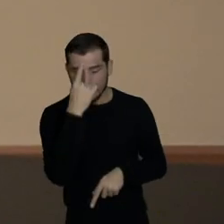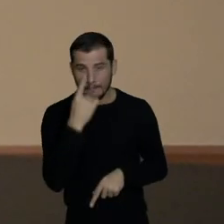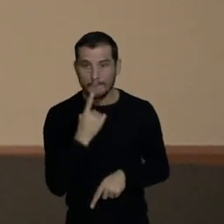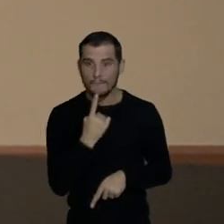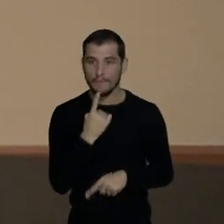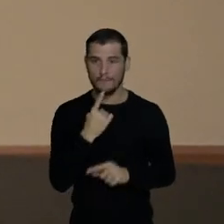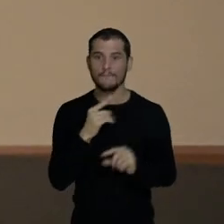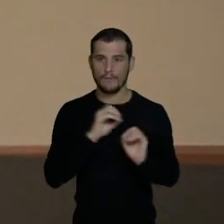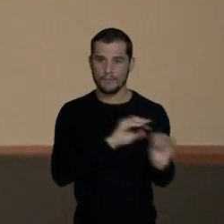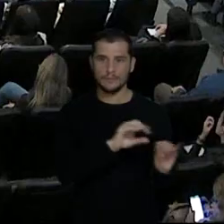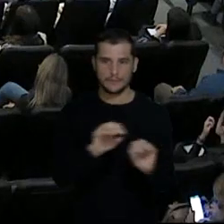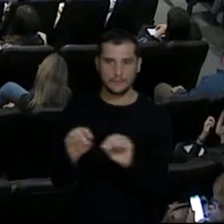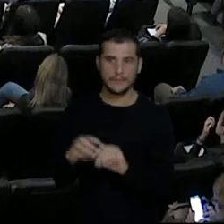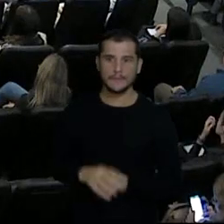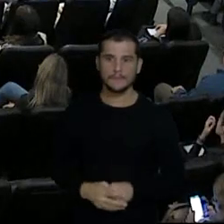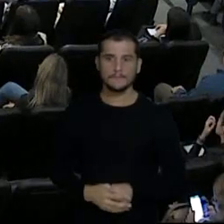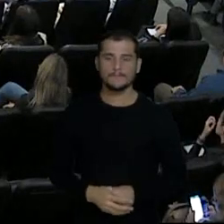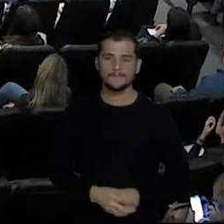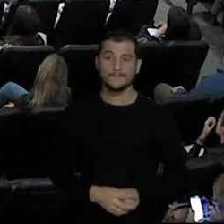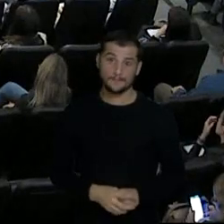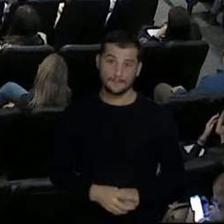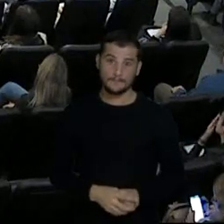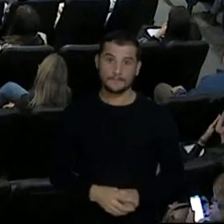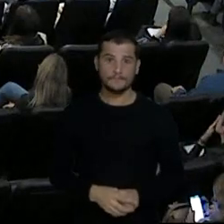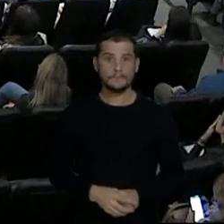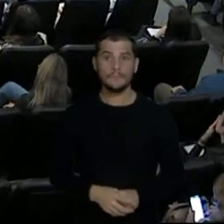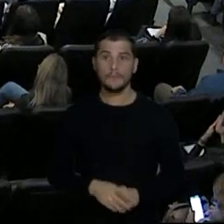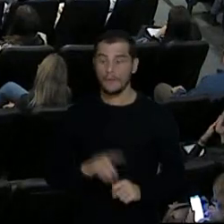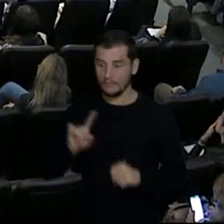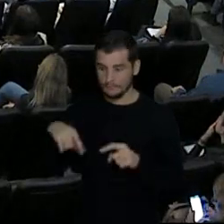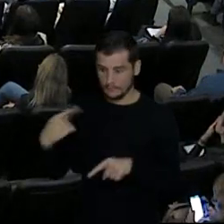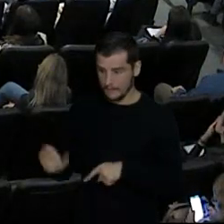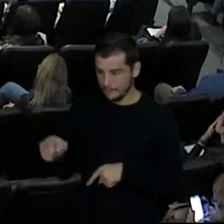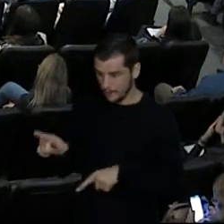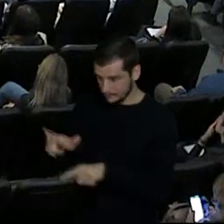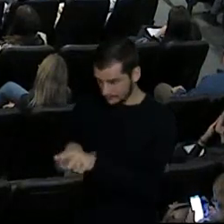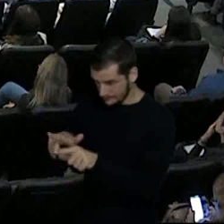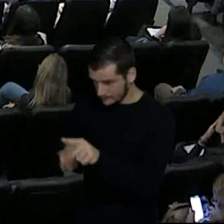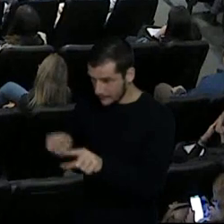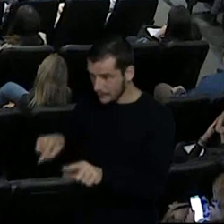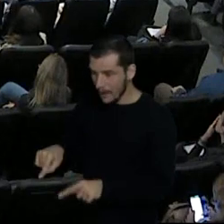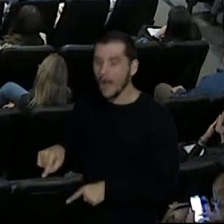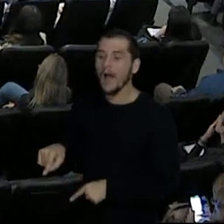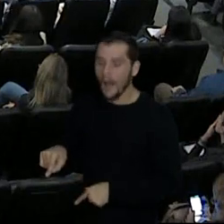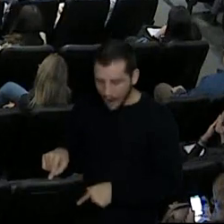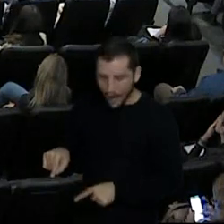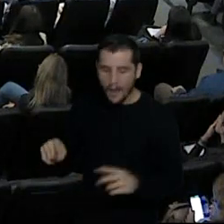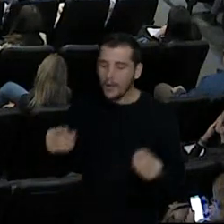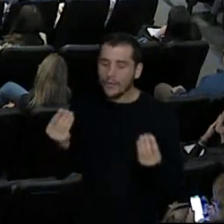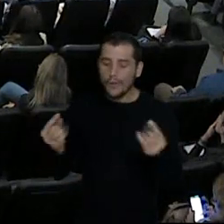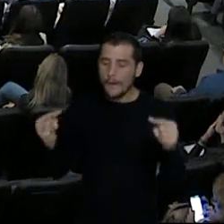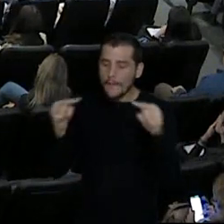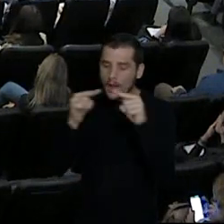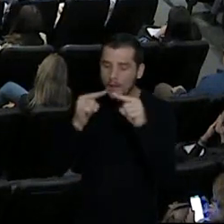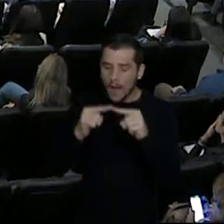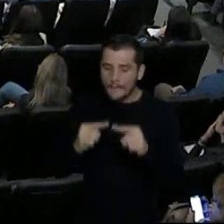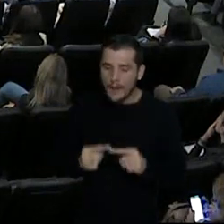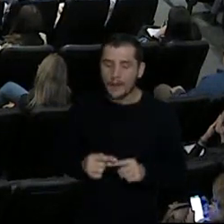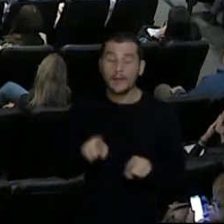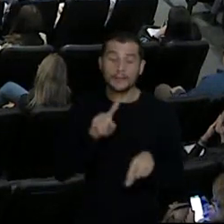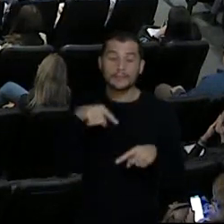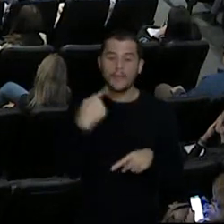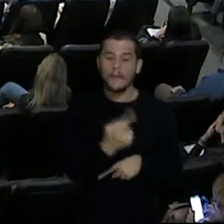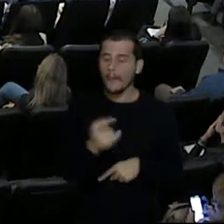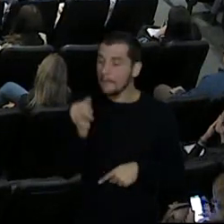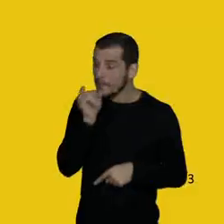aí depois começa nomeação das letrinhas e essa relação com o som e assim também é super importante